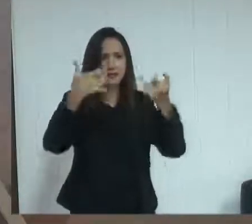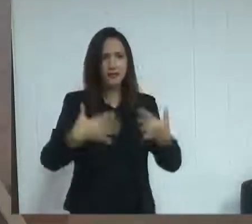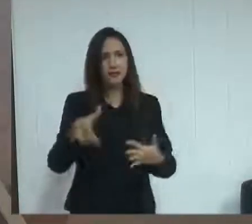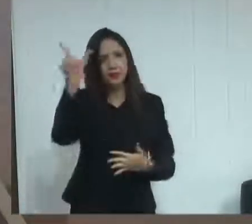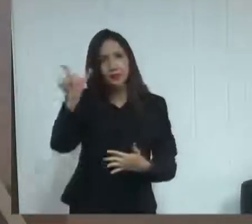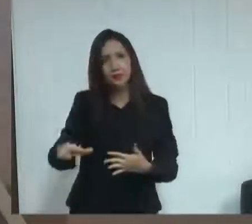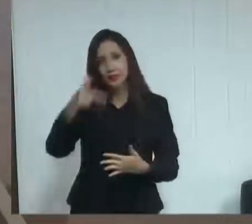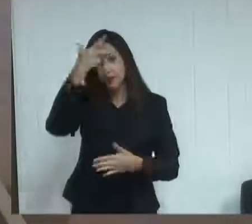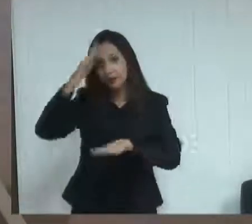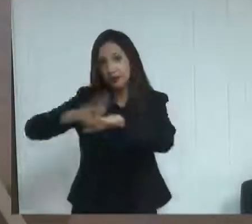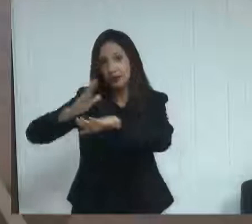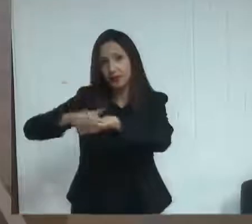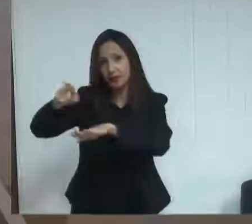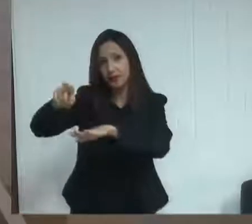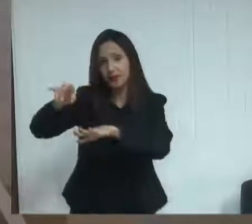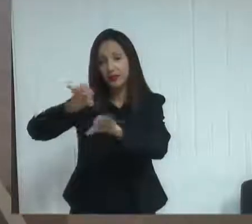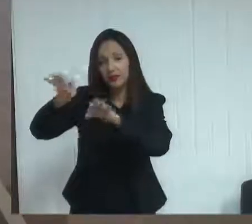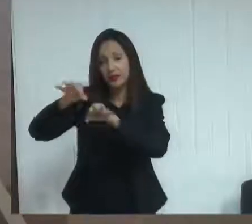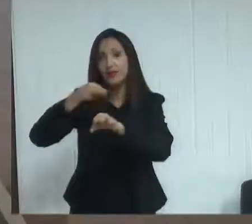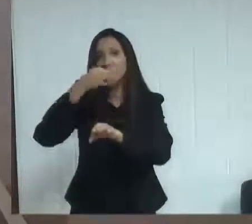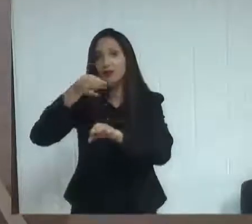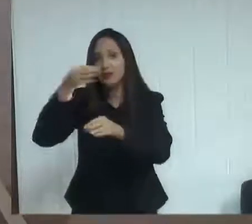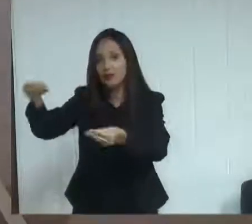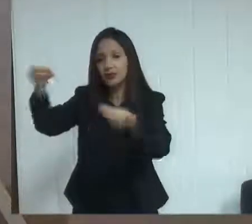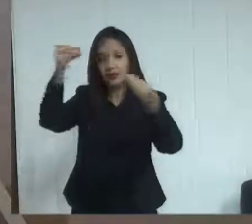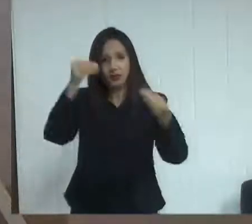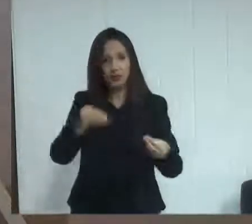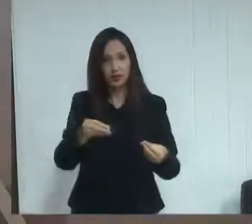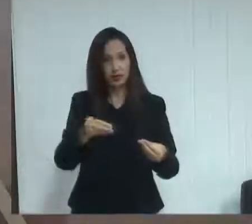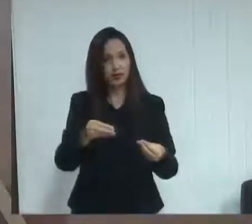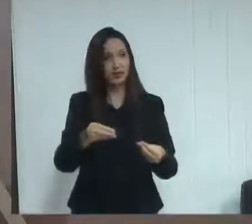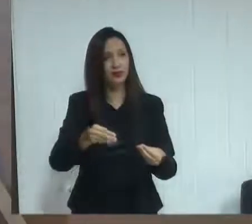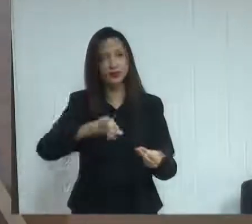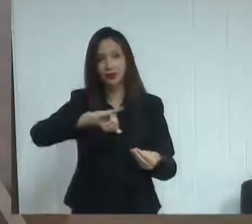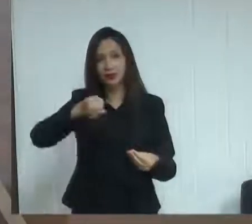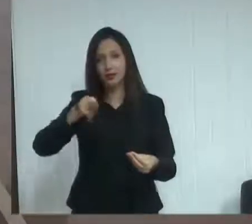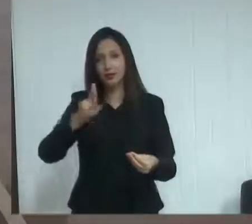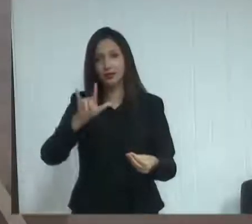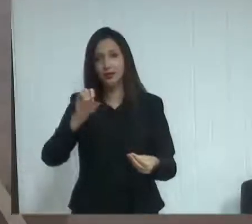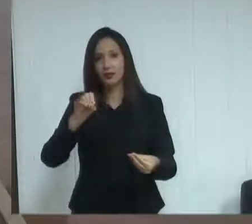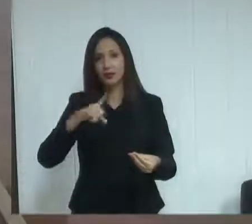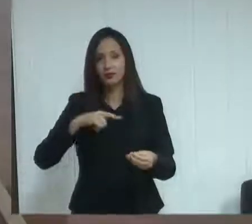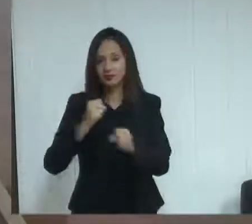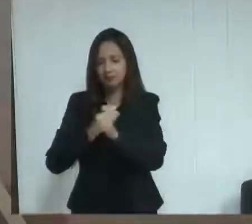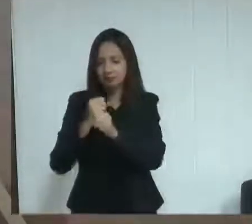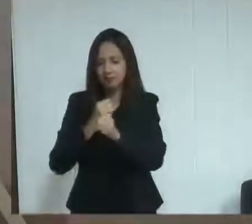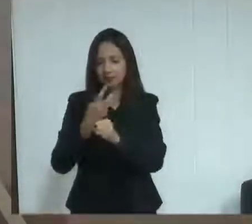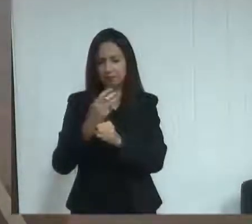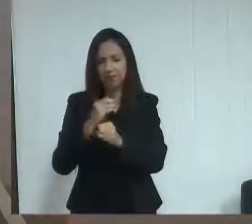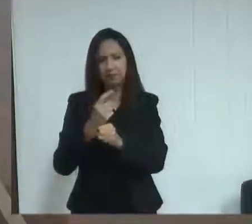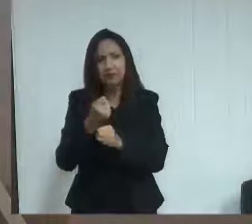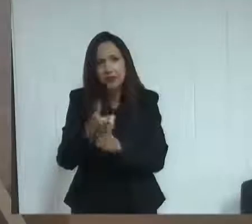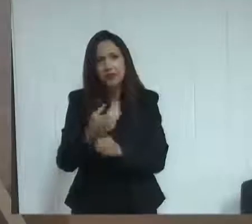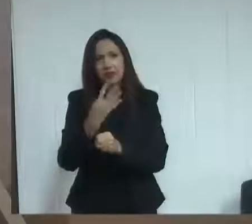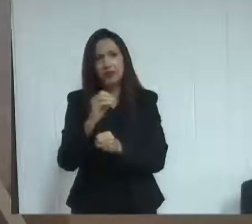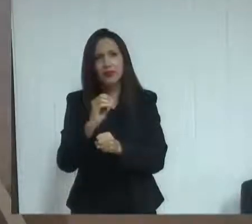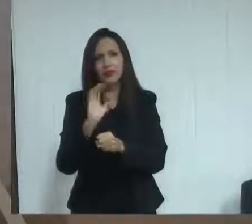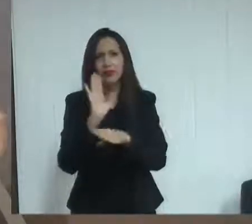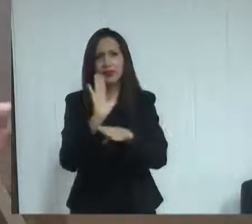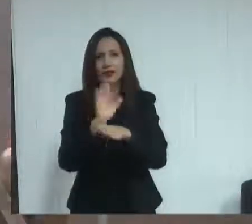que sugeriu esse projeto, que foi o senhor Gildo Cantelli, que está há mais de 30 anos, há quase 40 anos, é